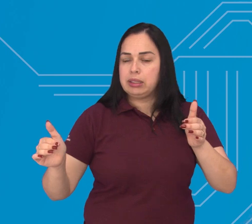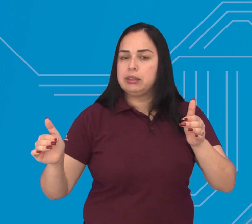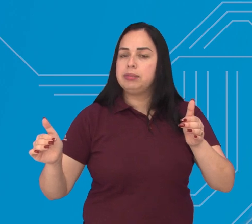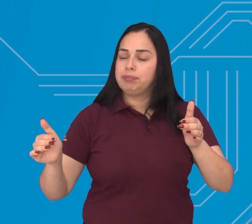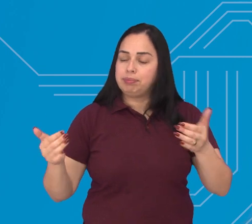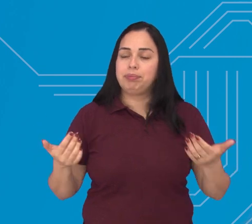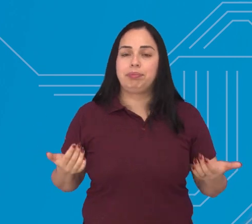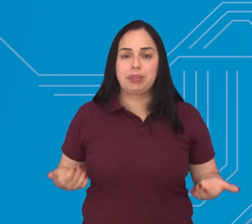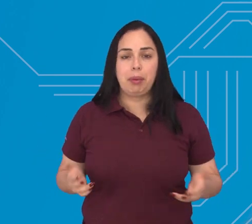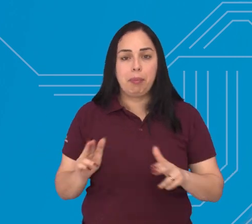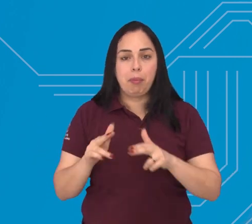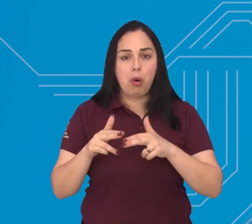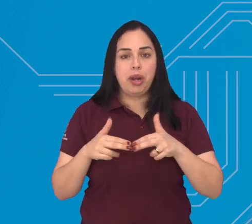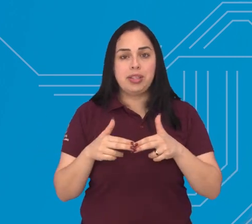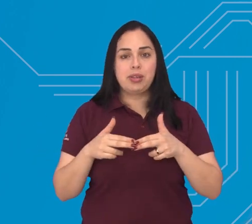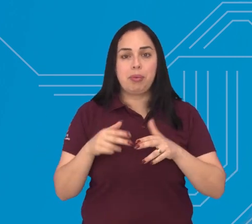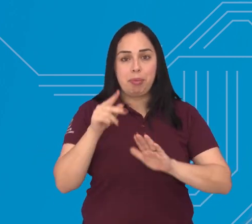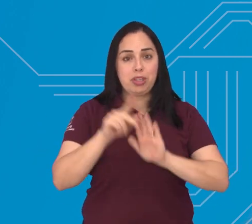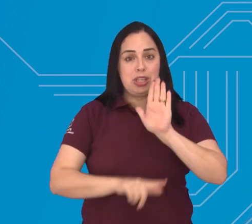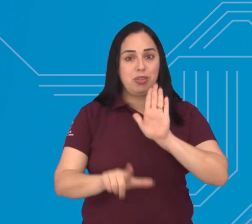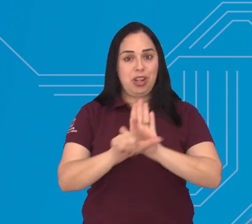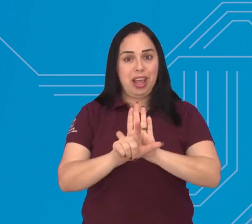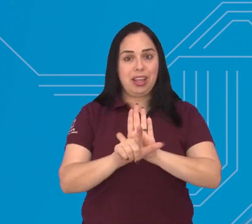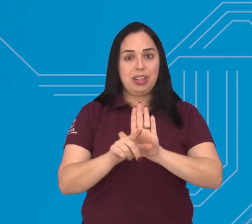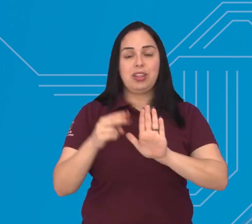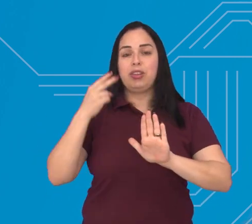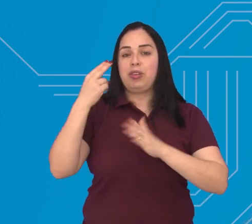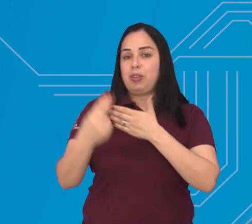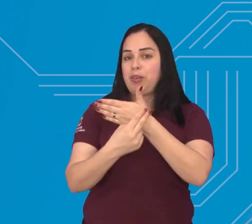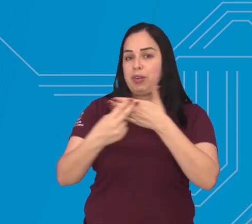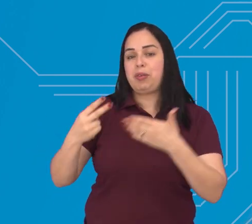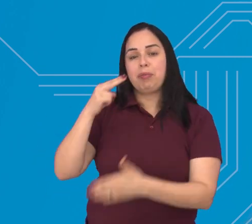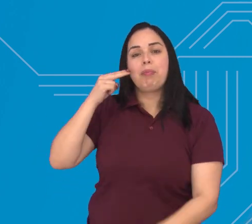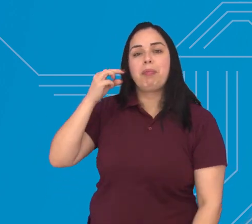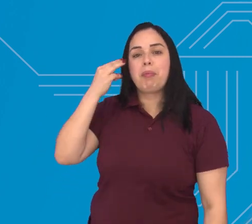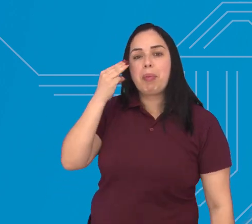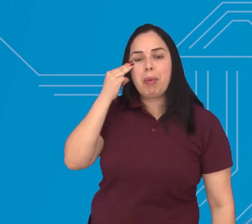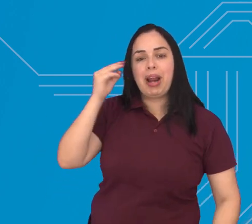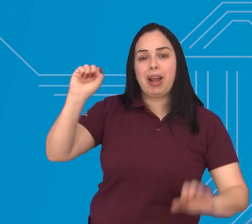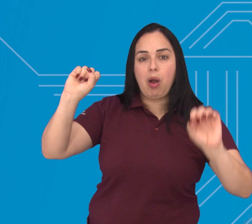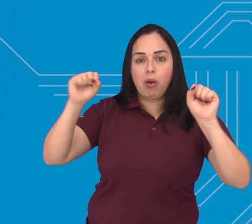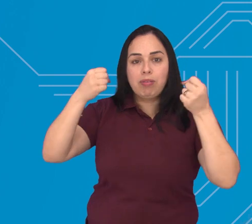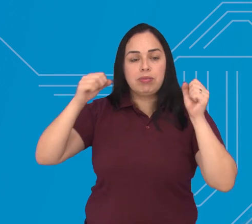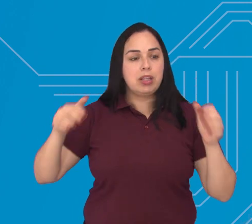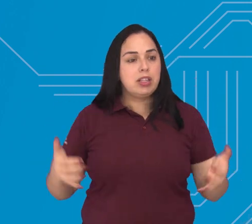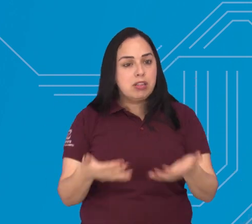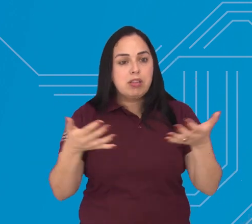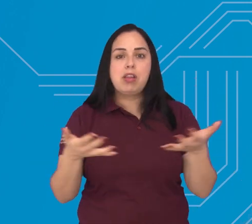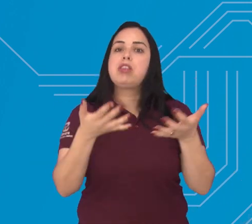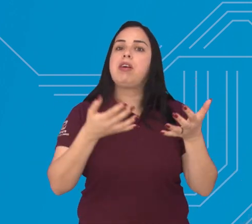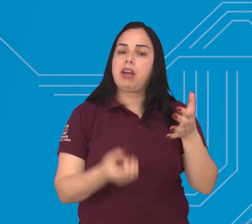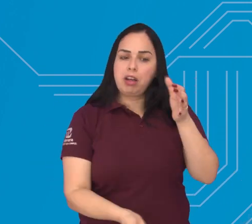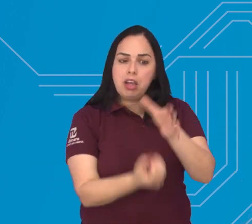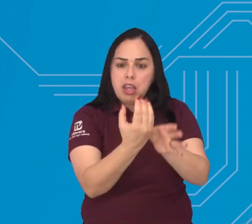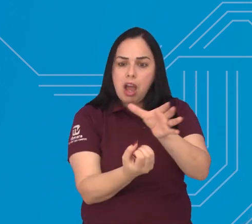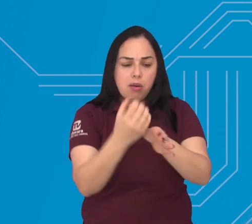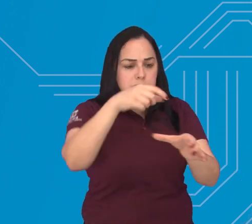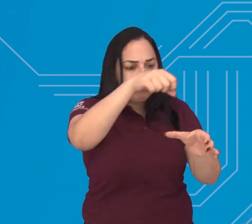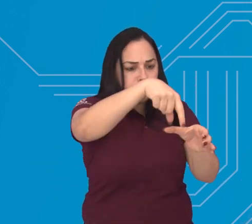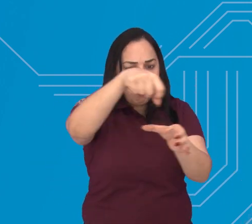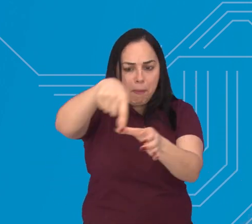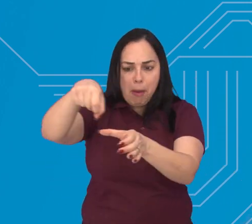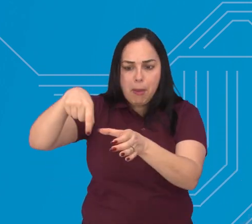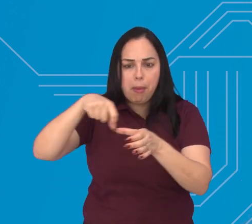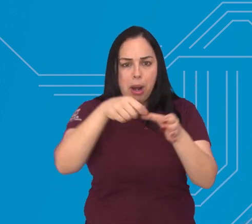e utilizam menos mão de obra. Por isso, a Câmara aprovou um projeto de lei do vereador Marcão da Academia que vai incentivar a instalação